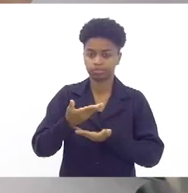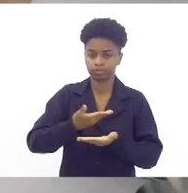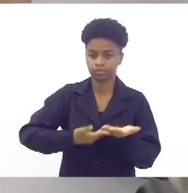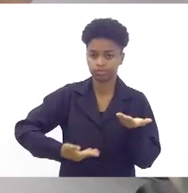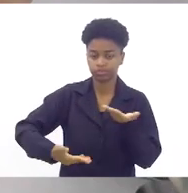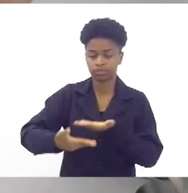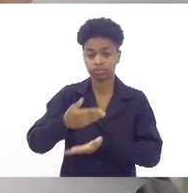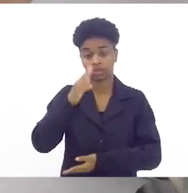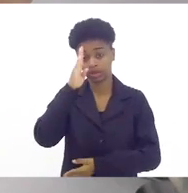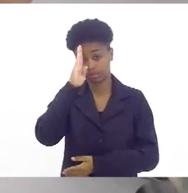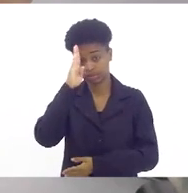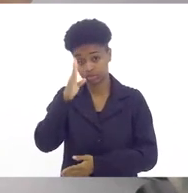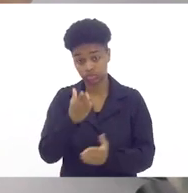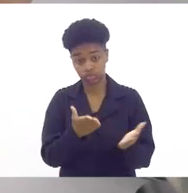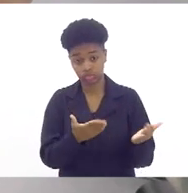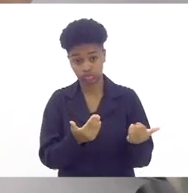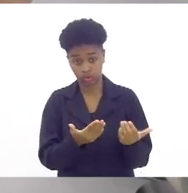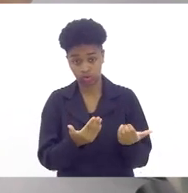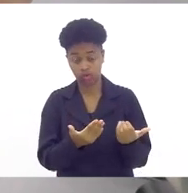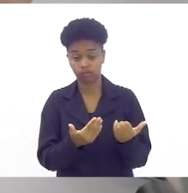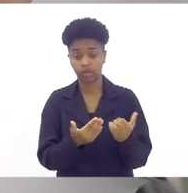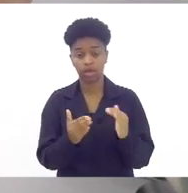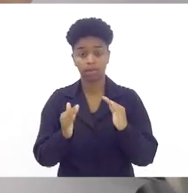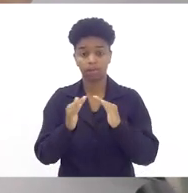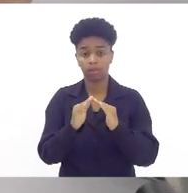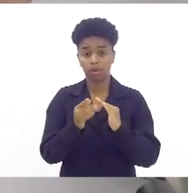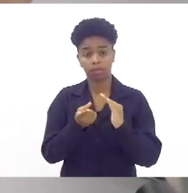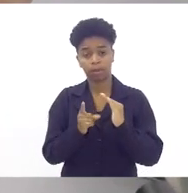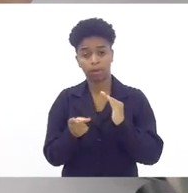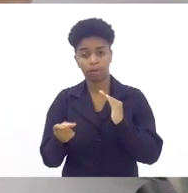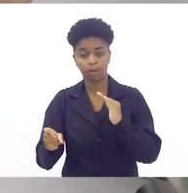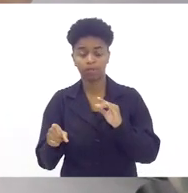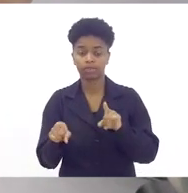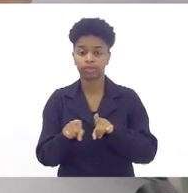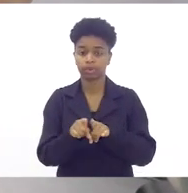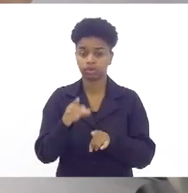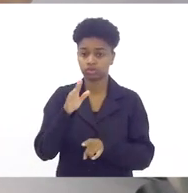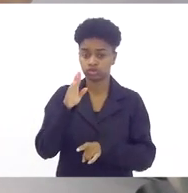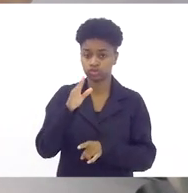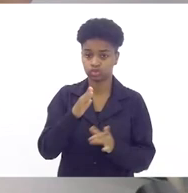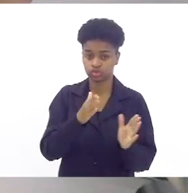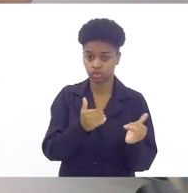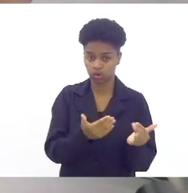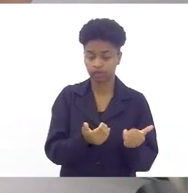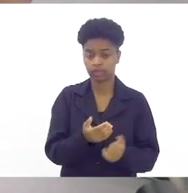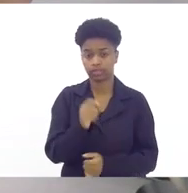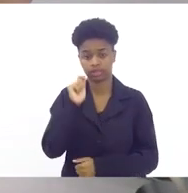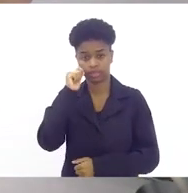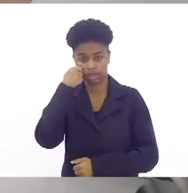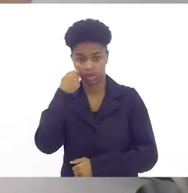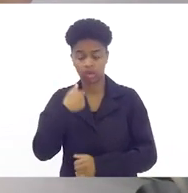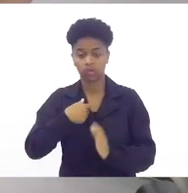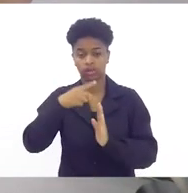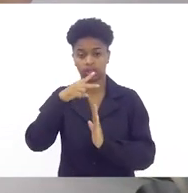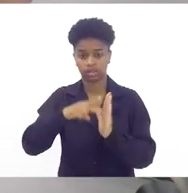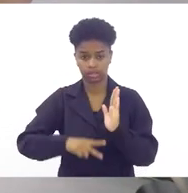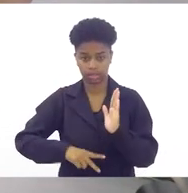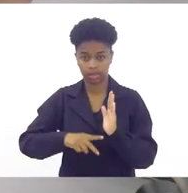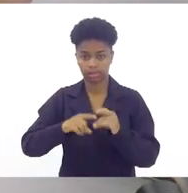a juventude periférica a juventude Nega eu tava lendo no termo de compromisso